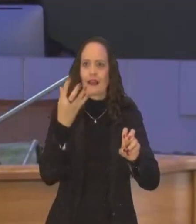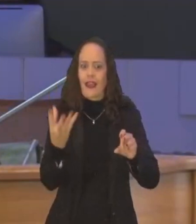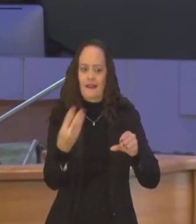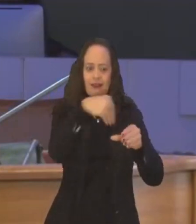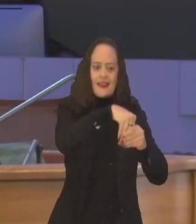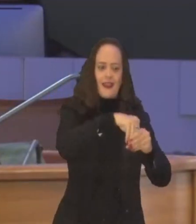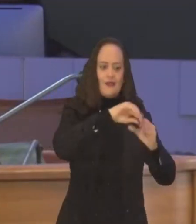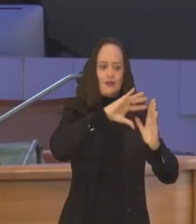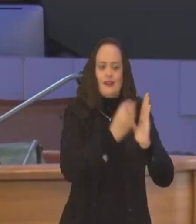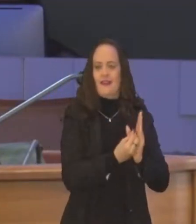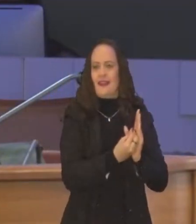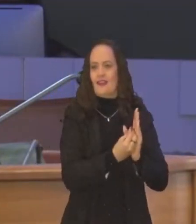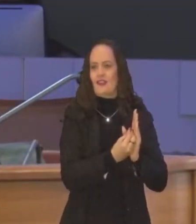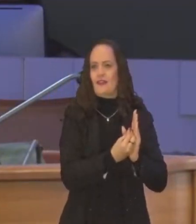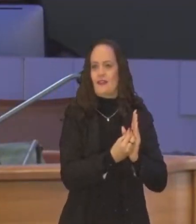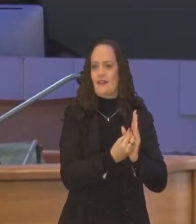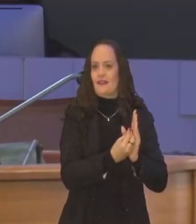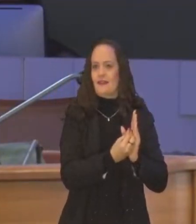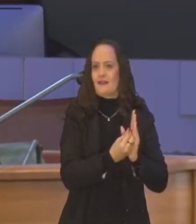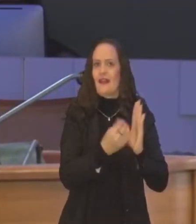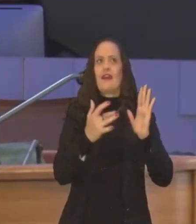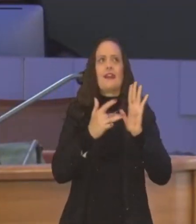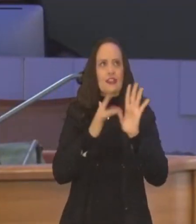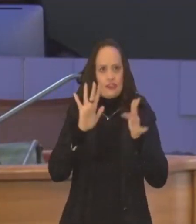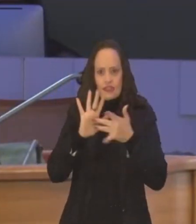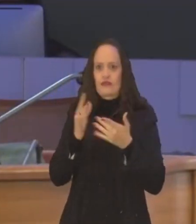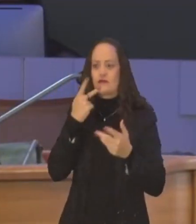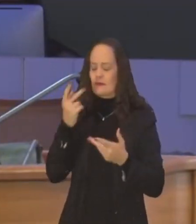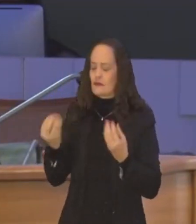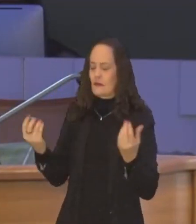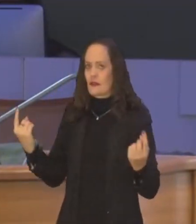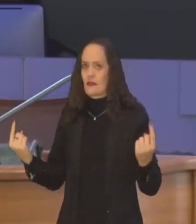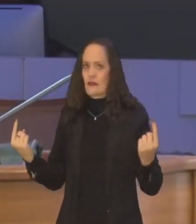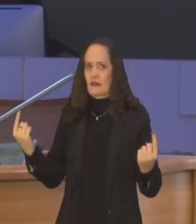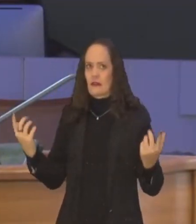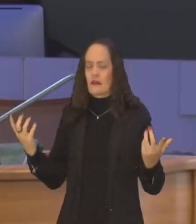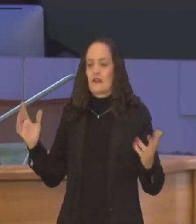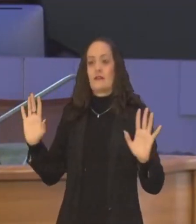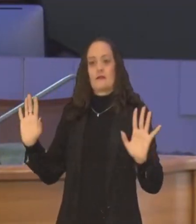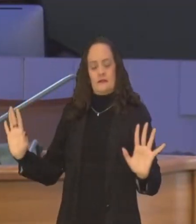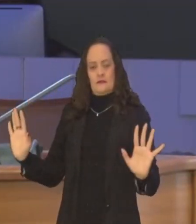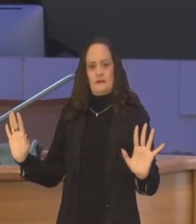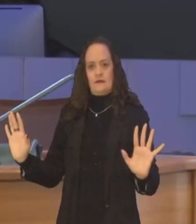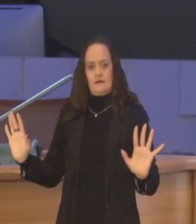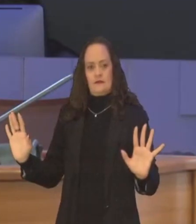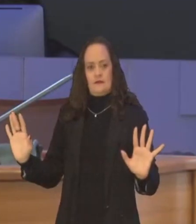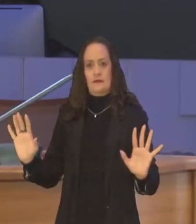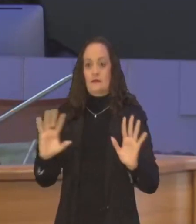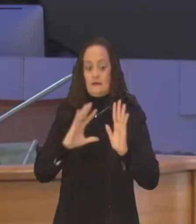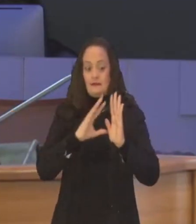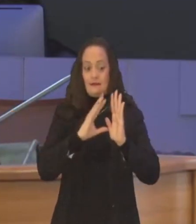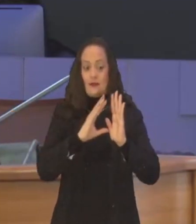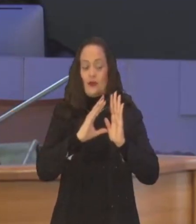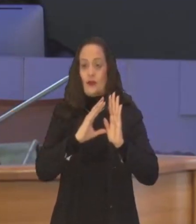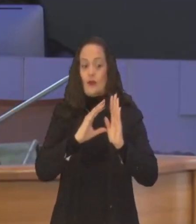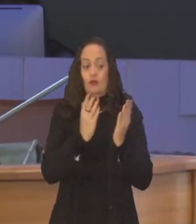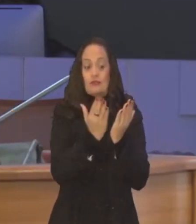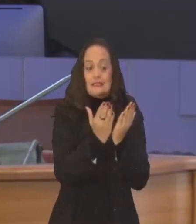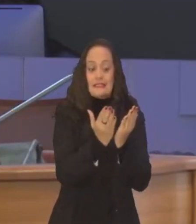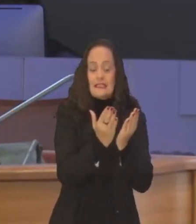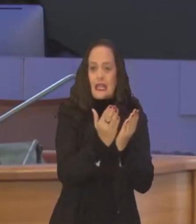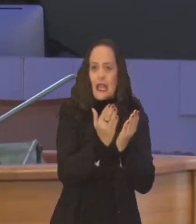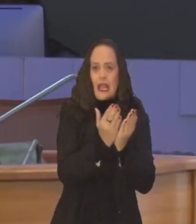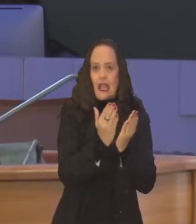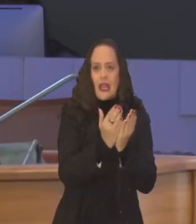Cristo esse trono, e o Senhor Jesus critica a respeito desta tolerância. Os crentes toleravam a presença de